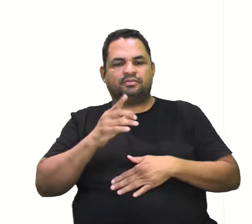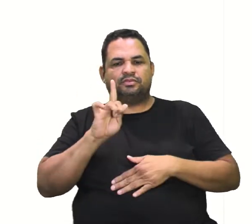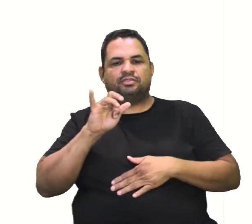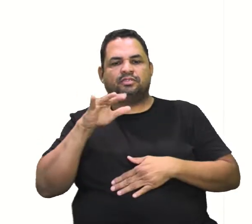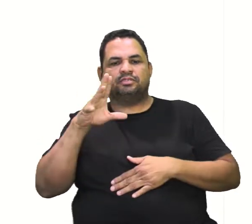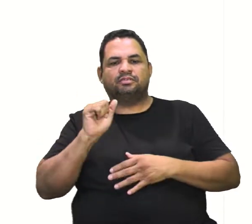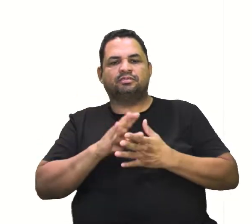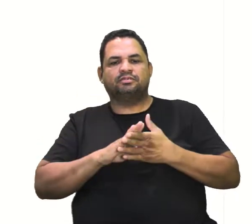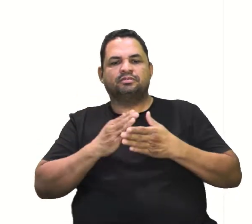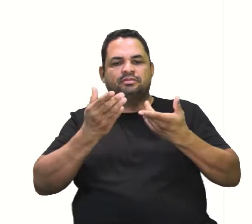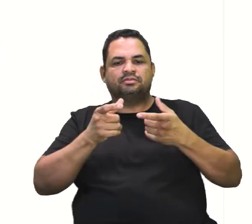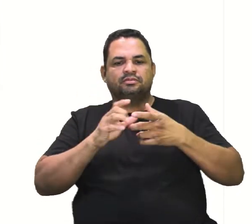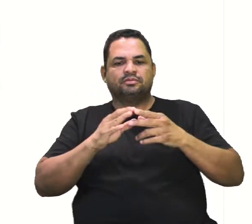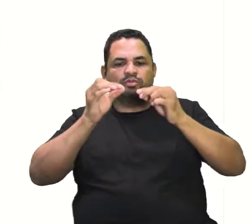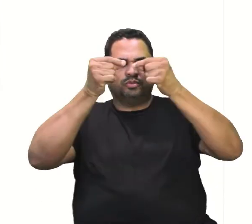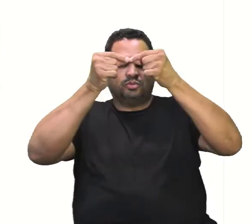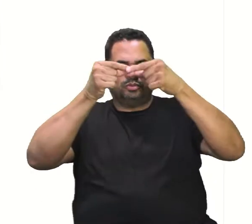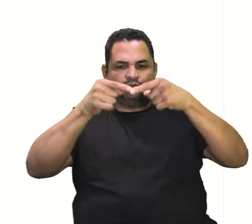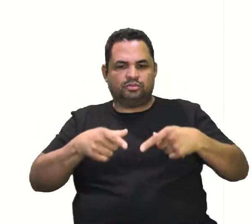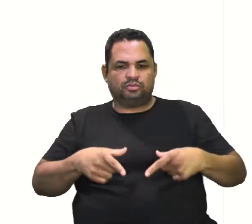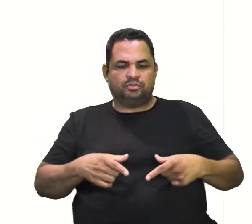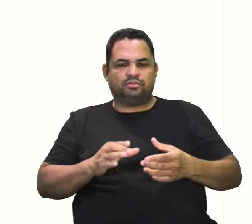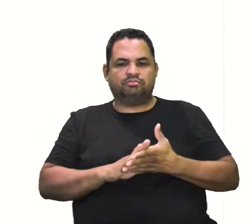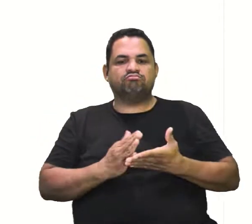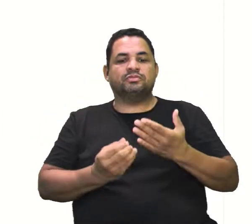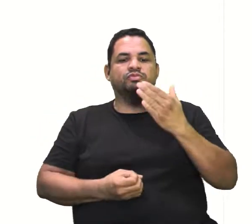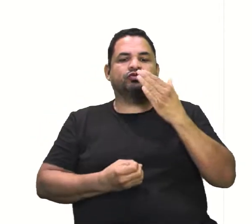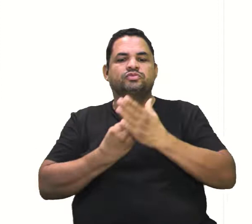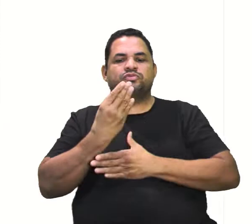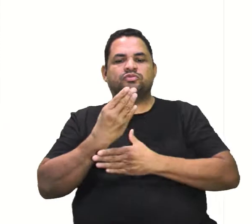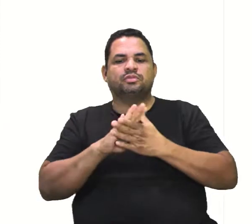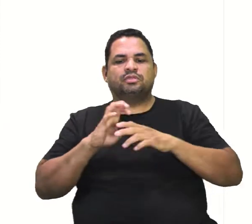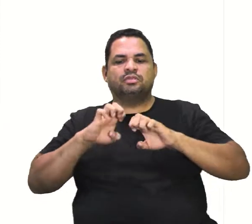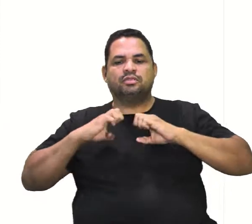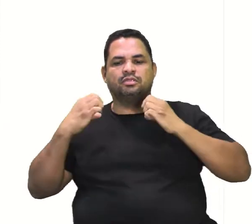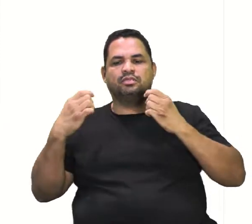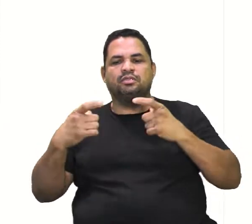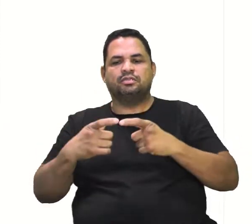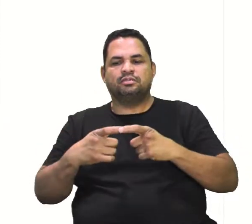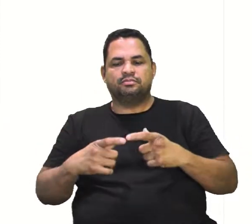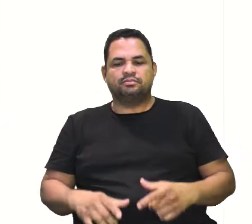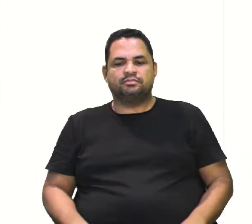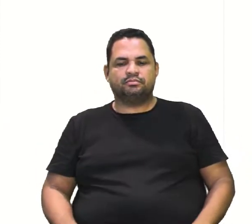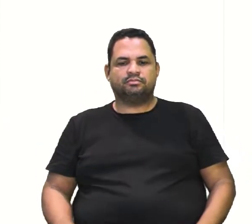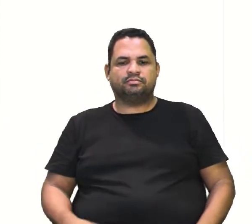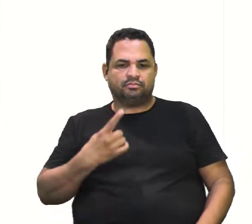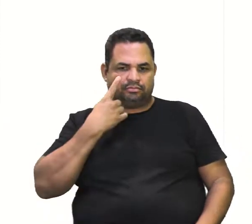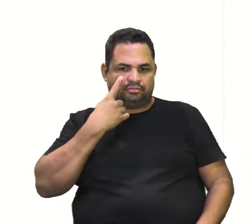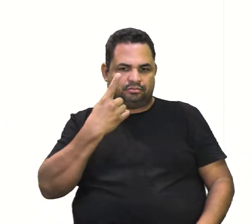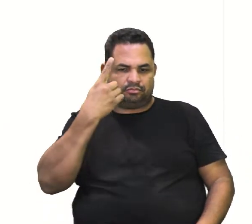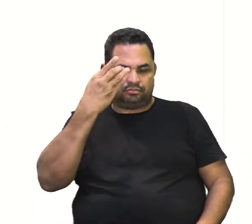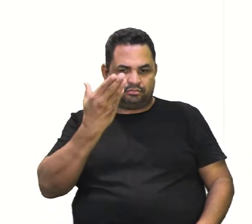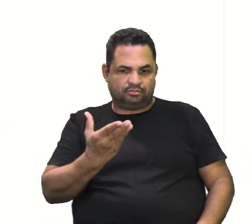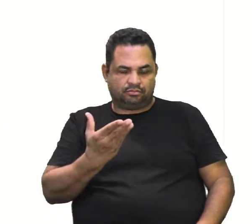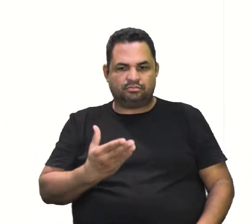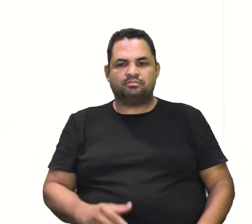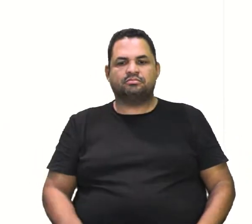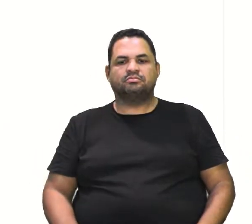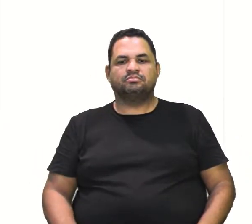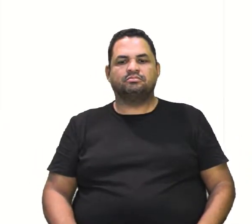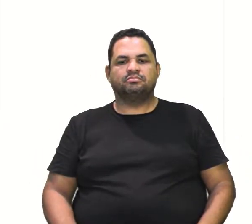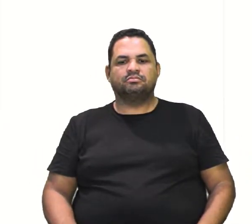do cone, vai nos gerar uma elipse. Né? Então, olha só, é interessante você anotar esse ponto